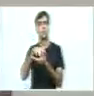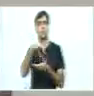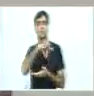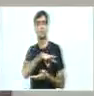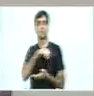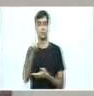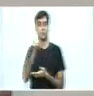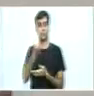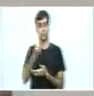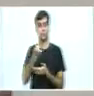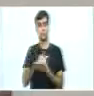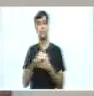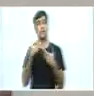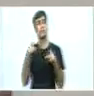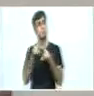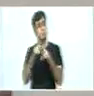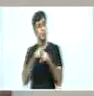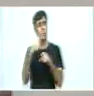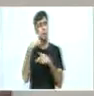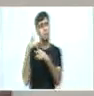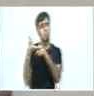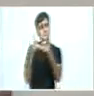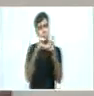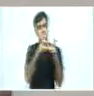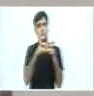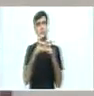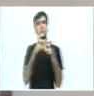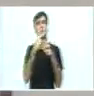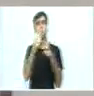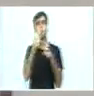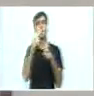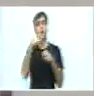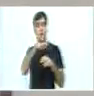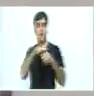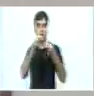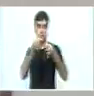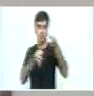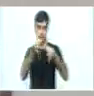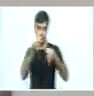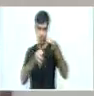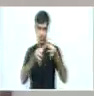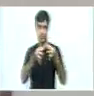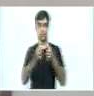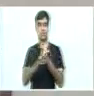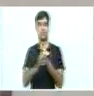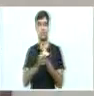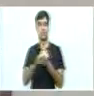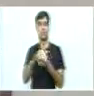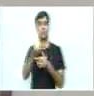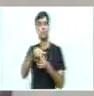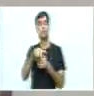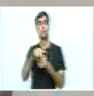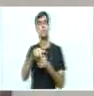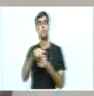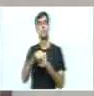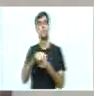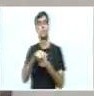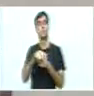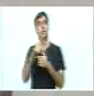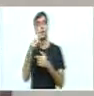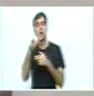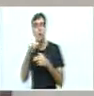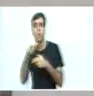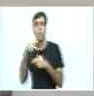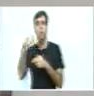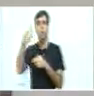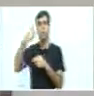dita. E vemos o judiciário fazendo o papel de